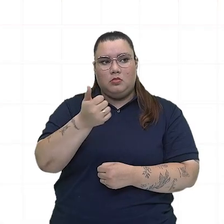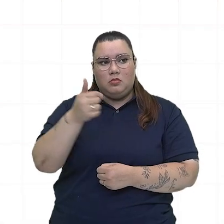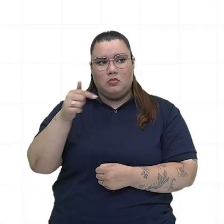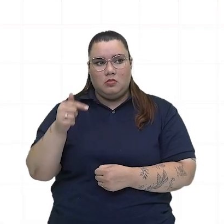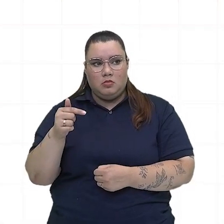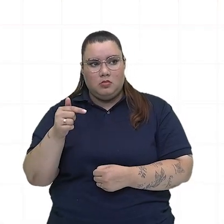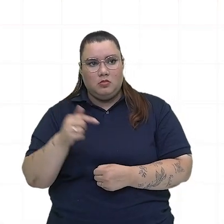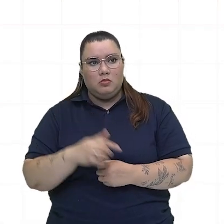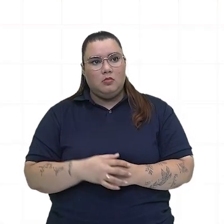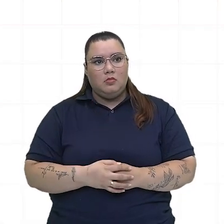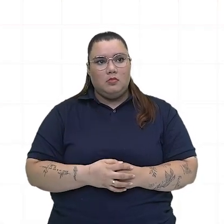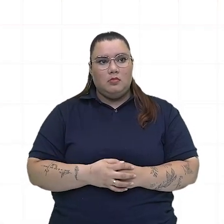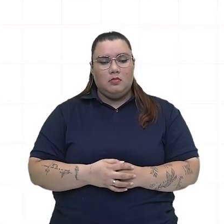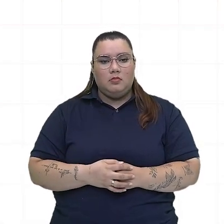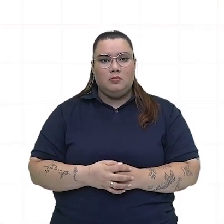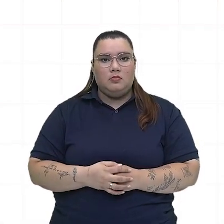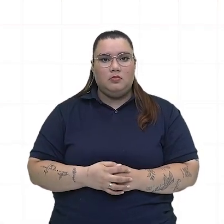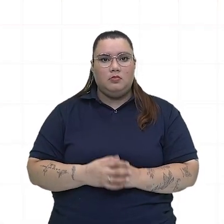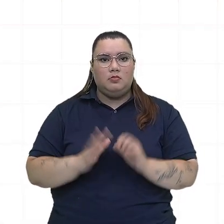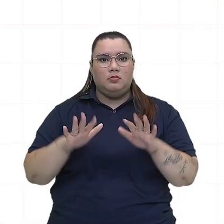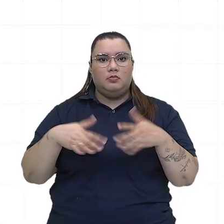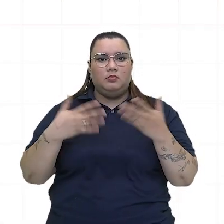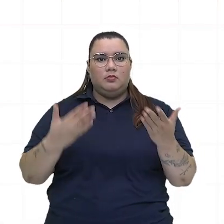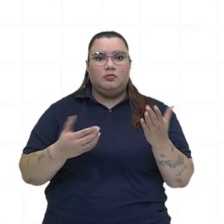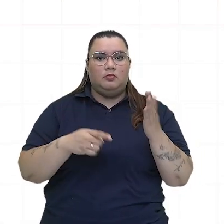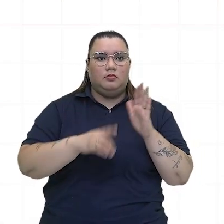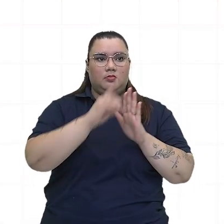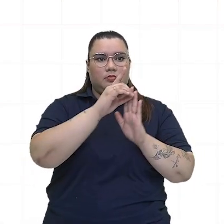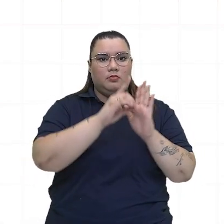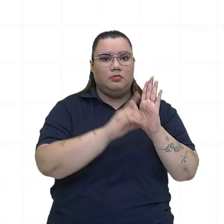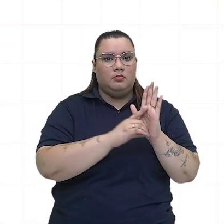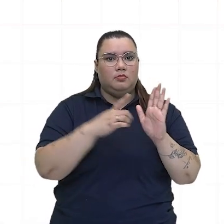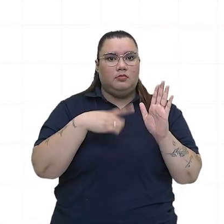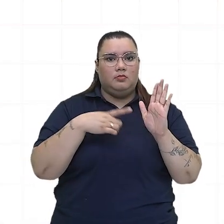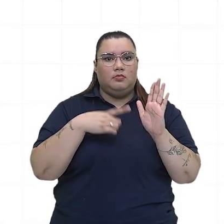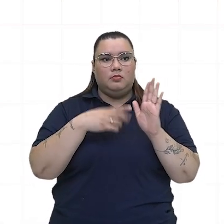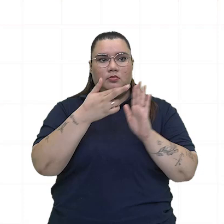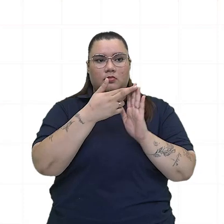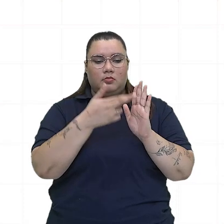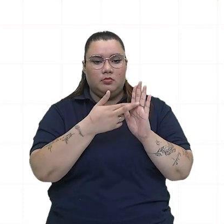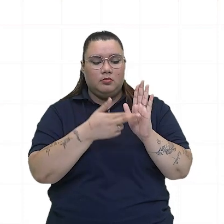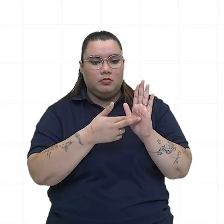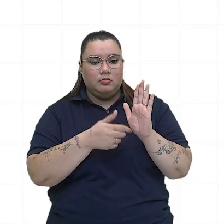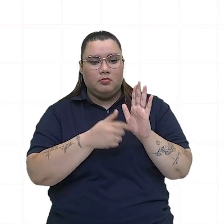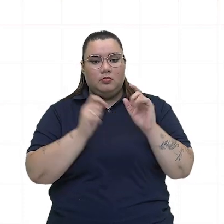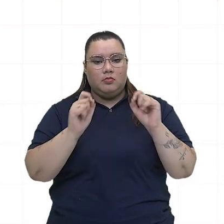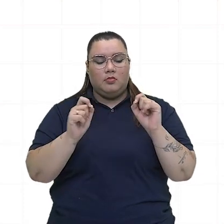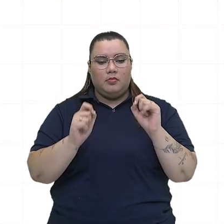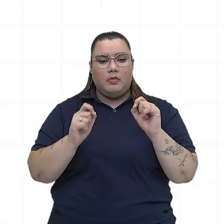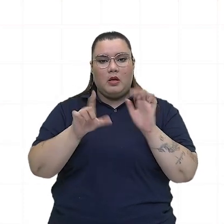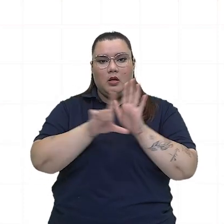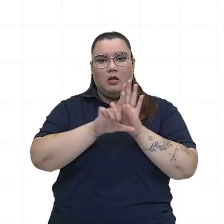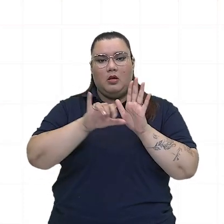2017. Então, esse decreto ele veio regulamentar a Lei